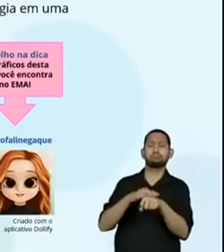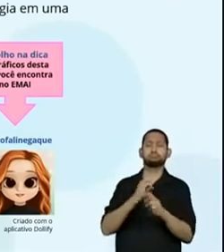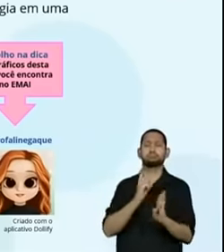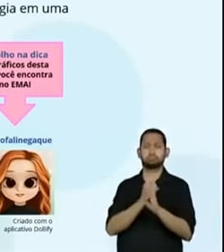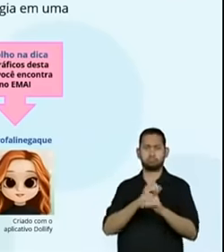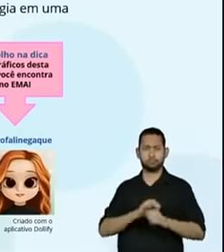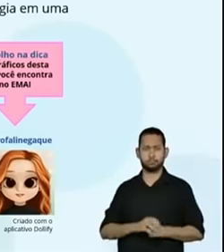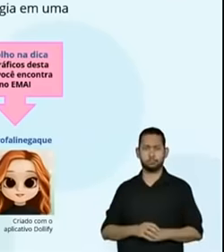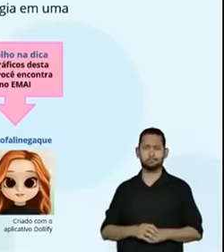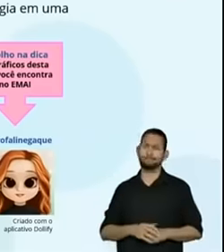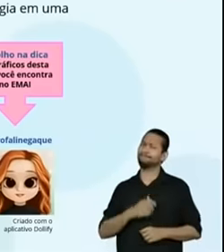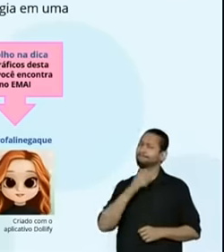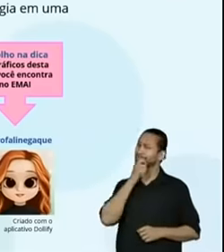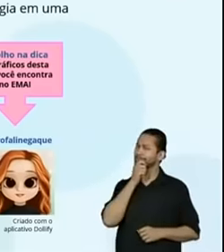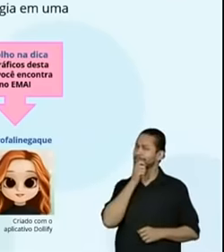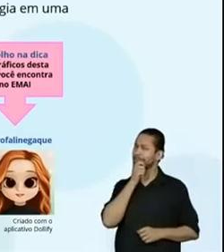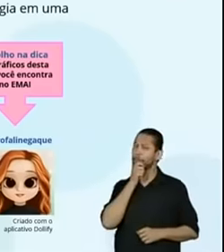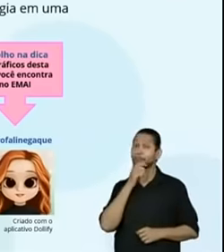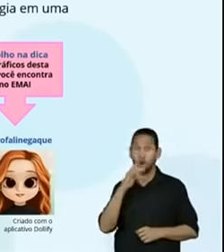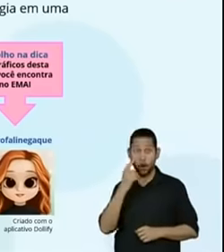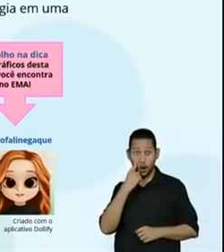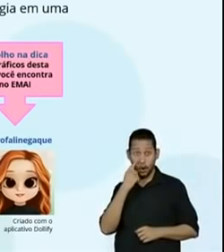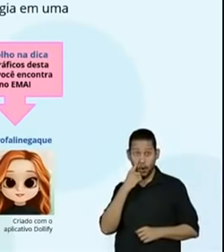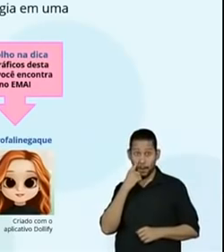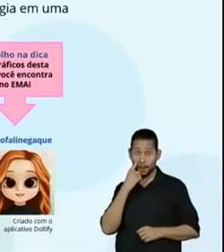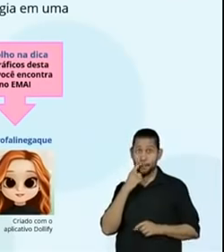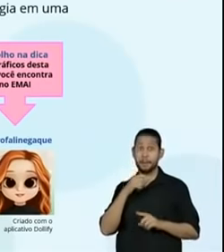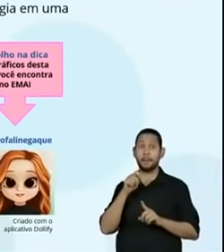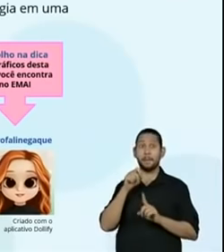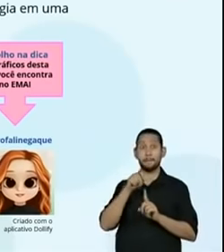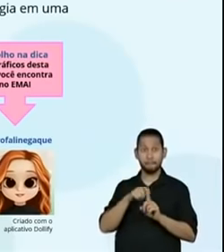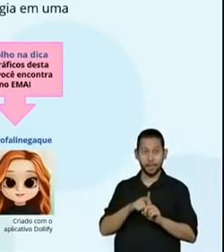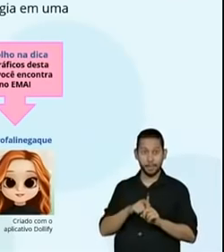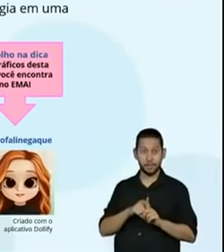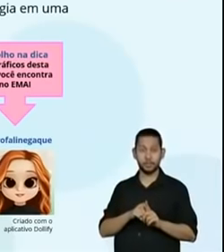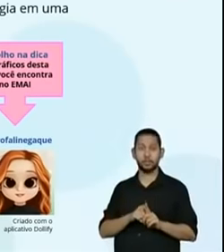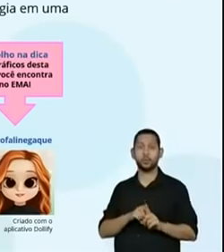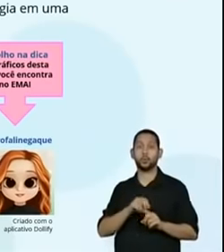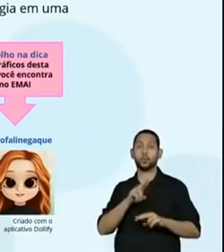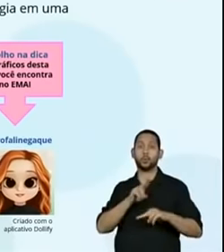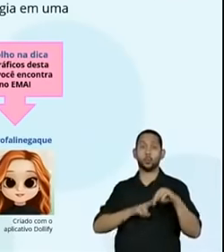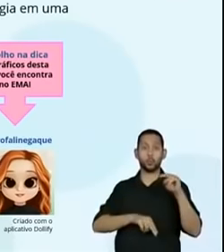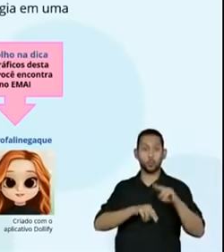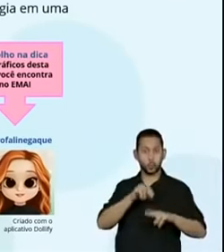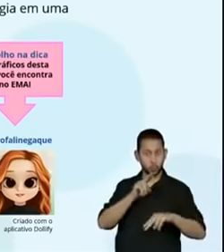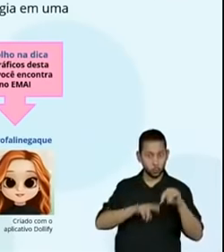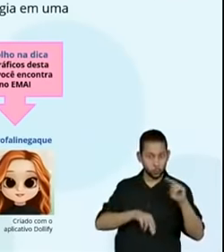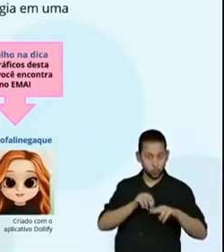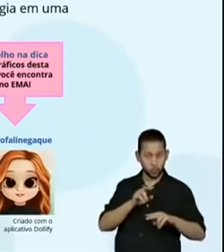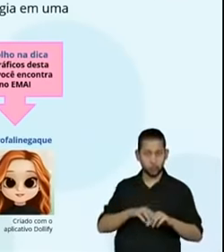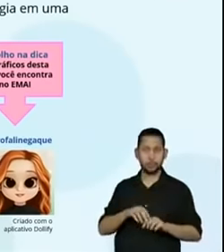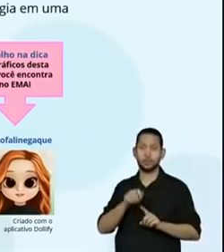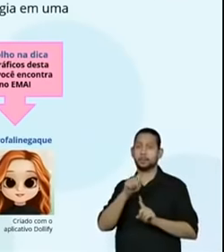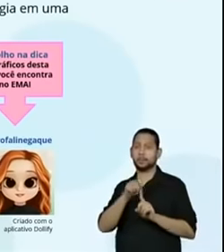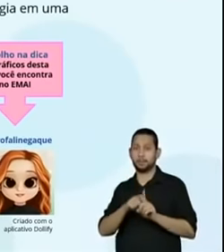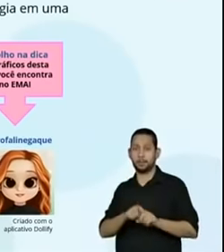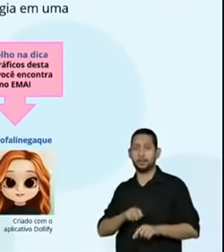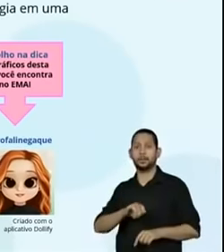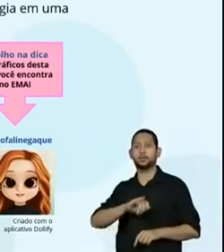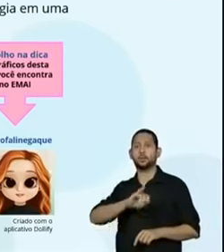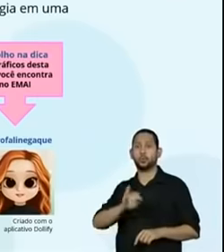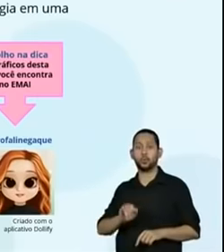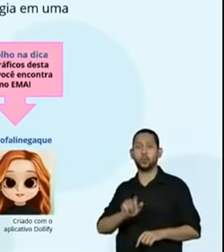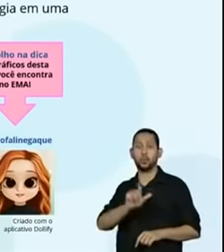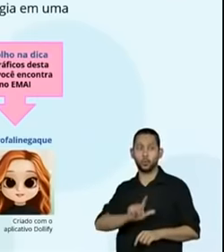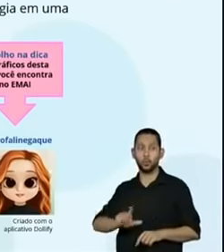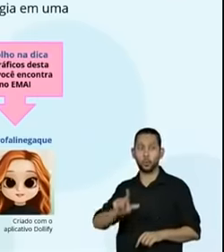qual será o provável motivo do aumento de energia nos meses de junho ou